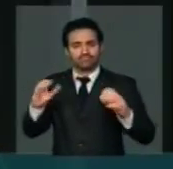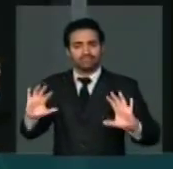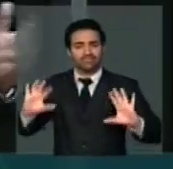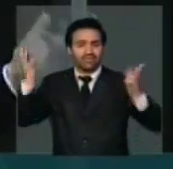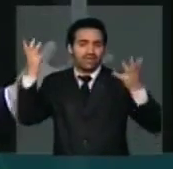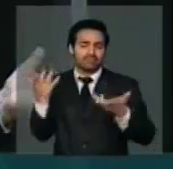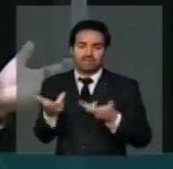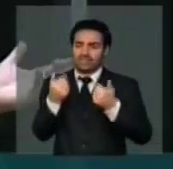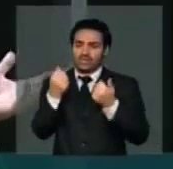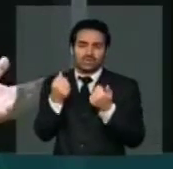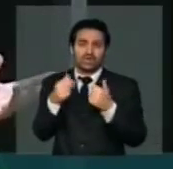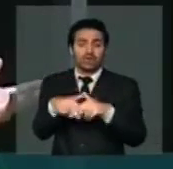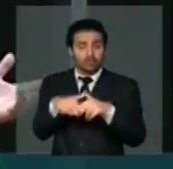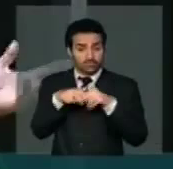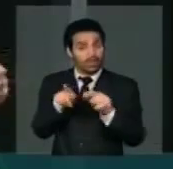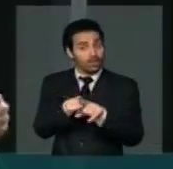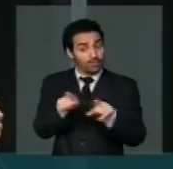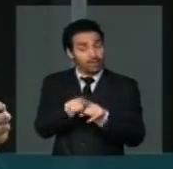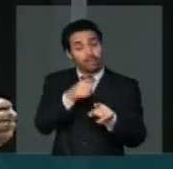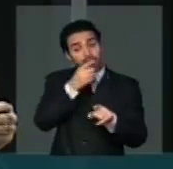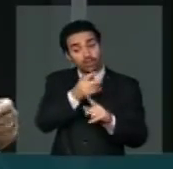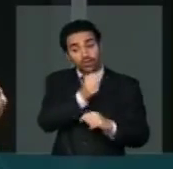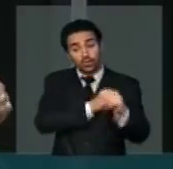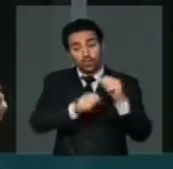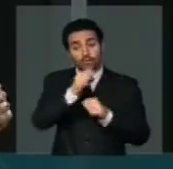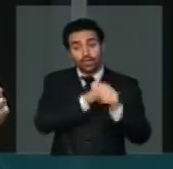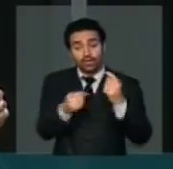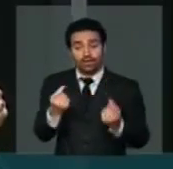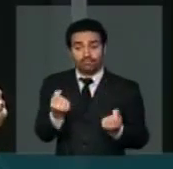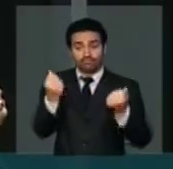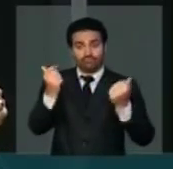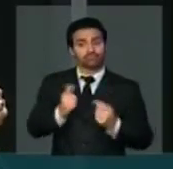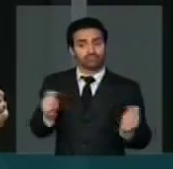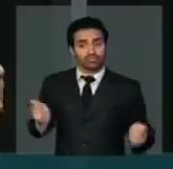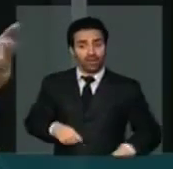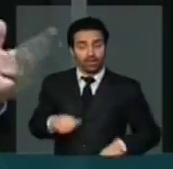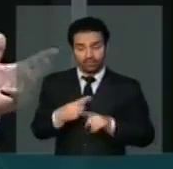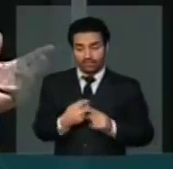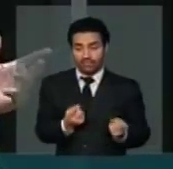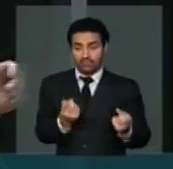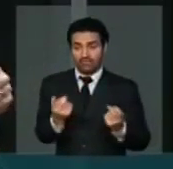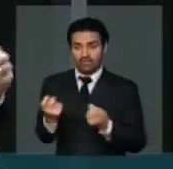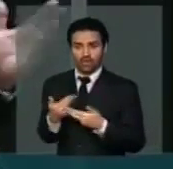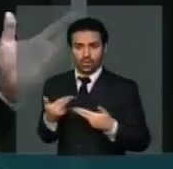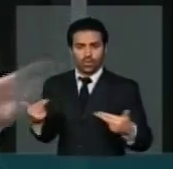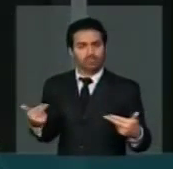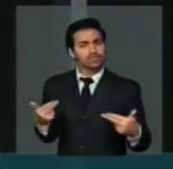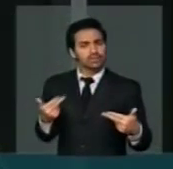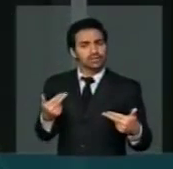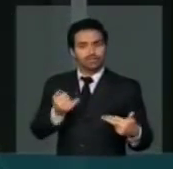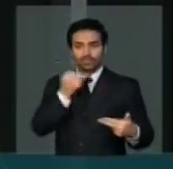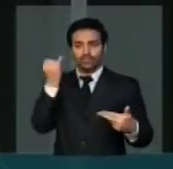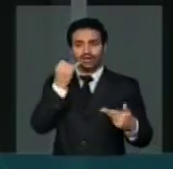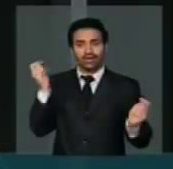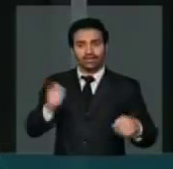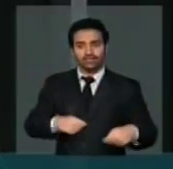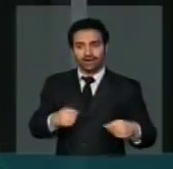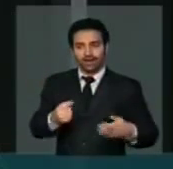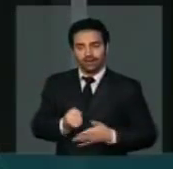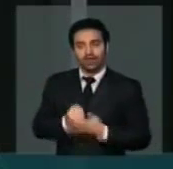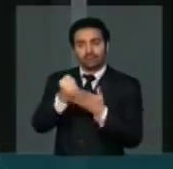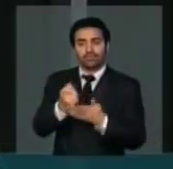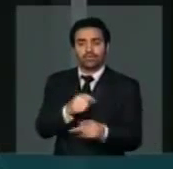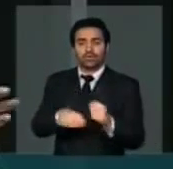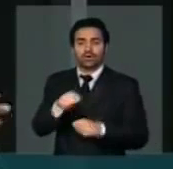festivo. A dimensão econômica que tem esse evento tão importante para dinamizar a economia